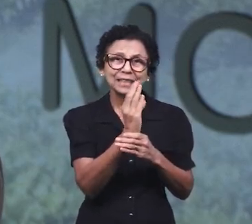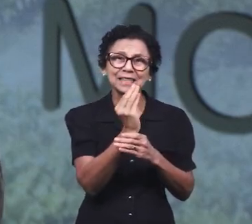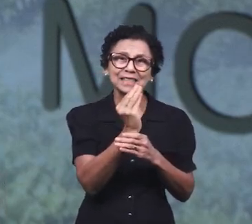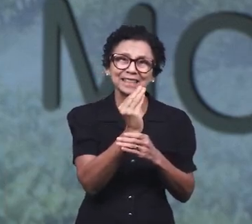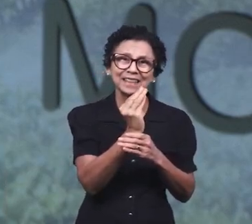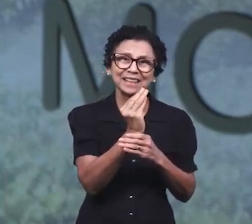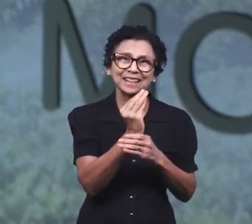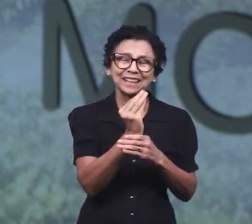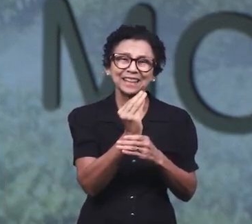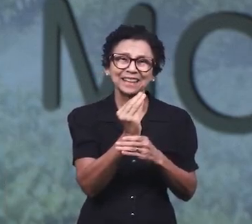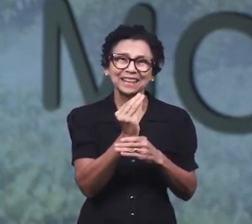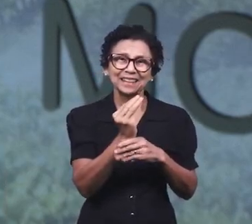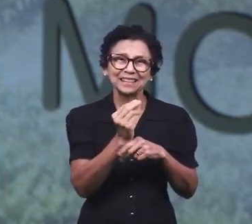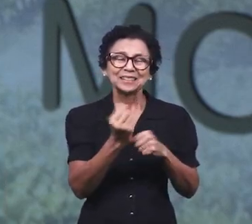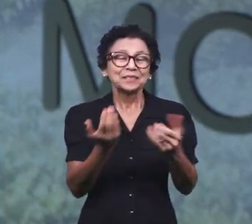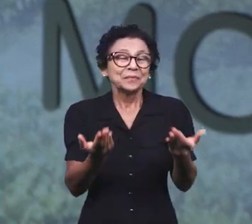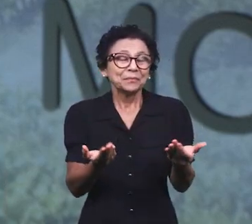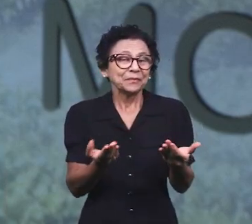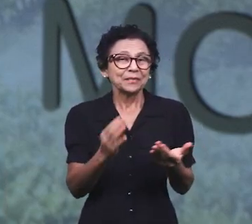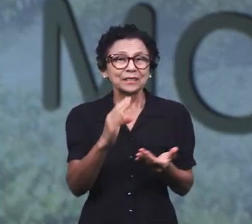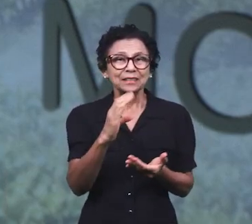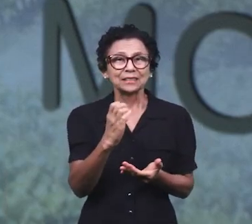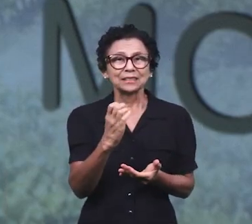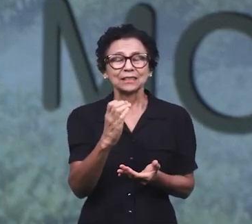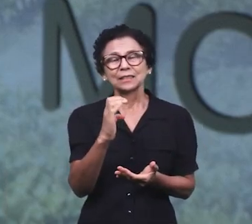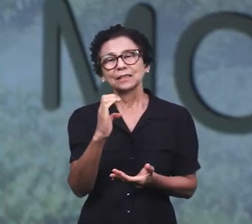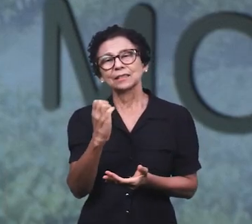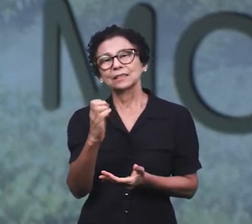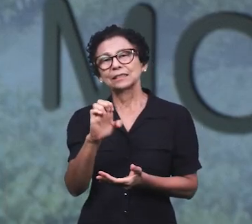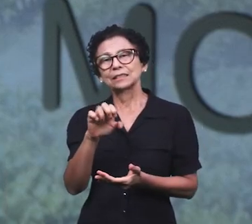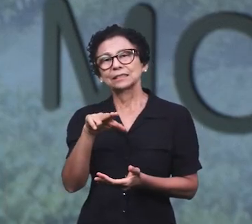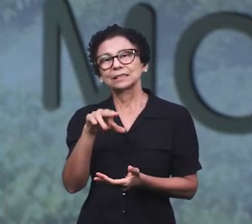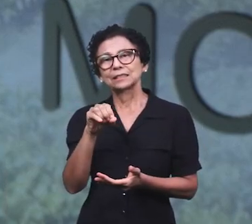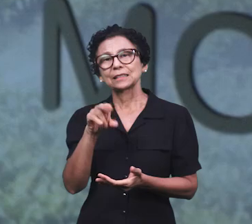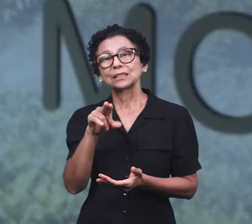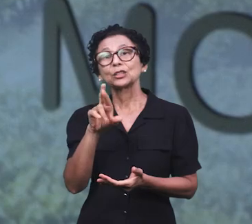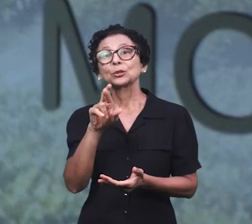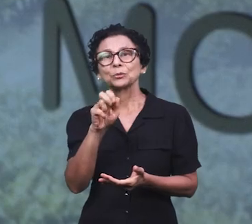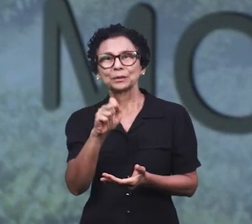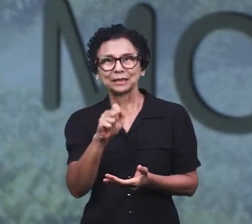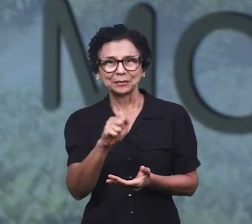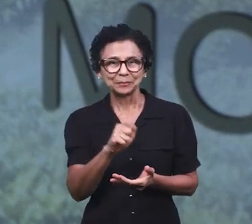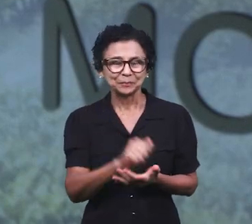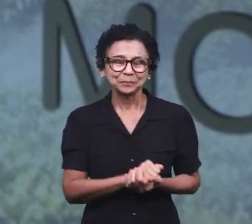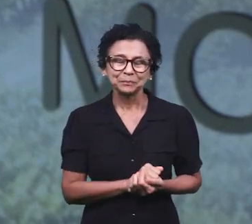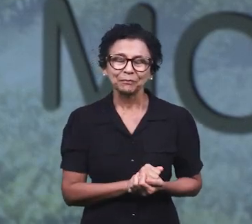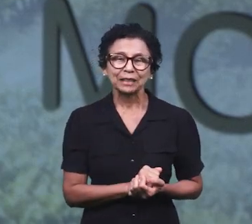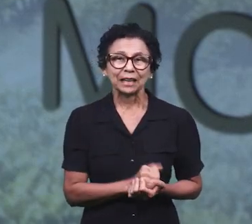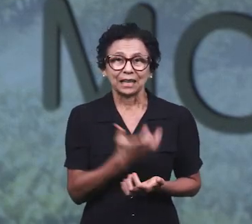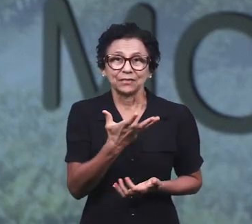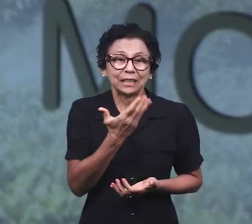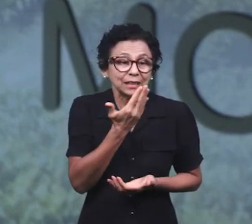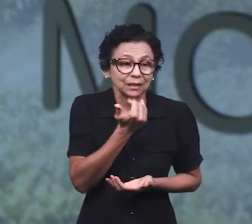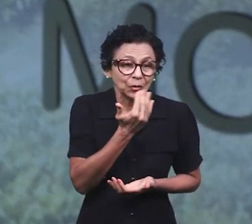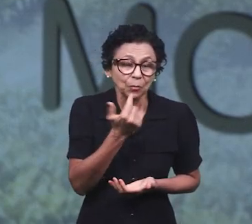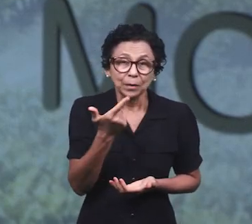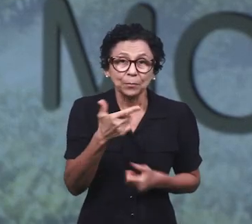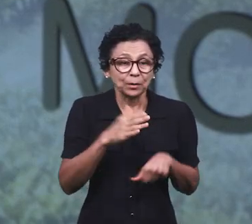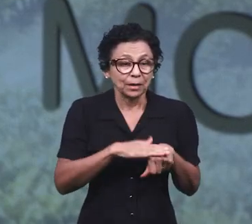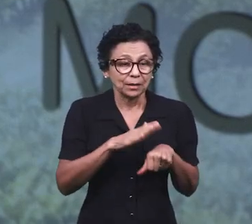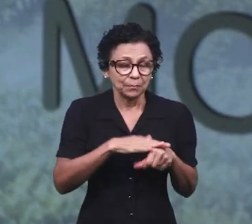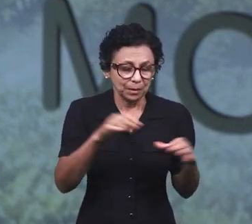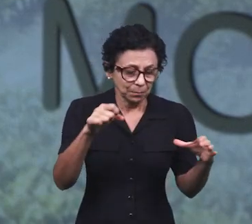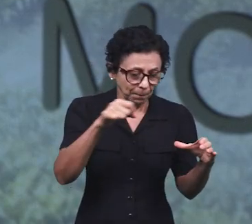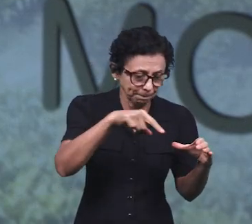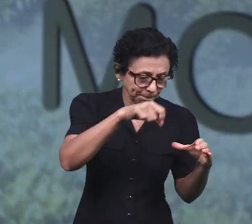ter incentivo para se alimentar bem. Então, ele está passando... As vantagens são desde a saúde, a terapia, né? Ele está dentro